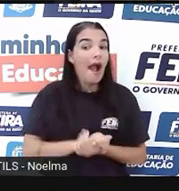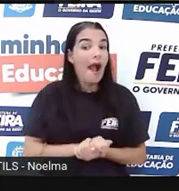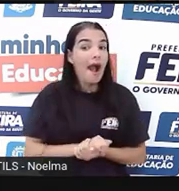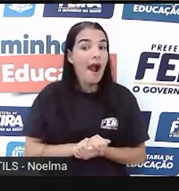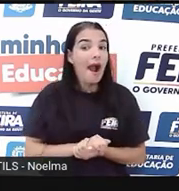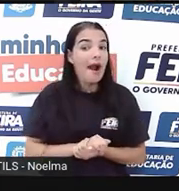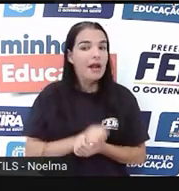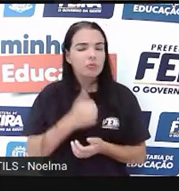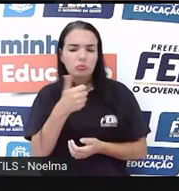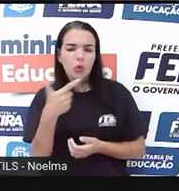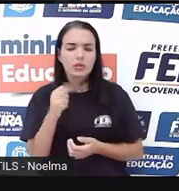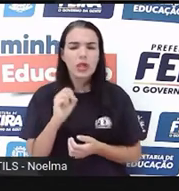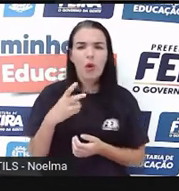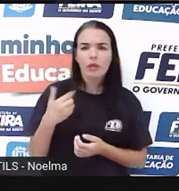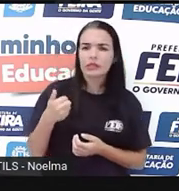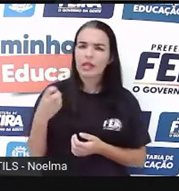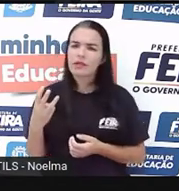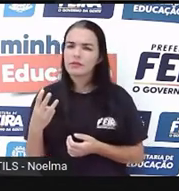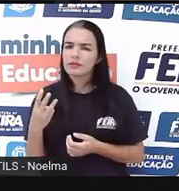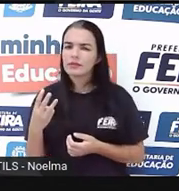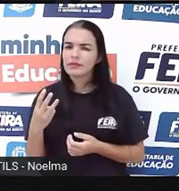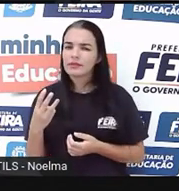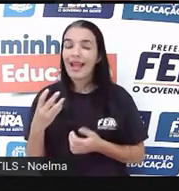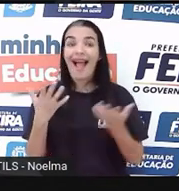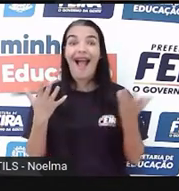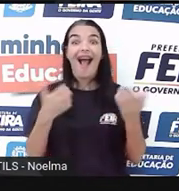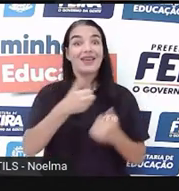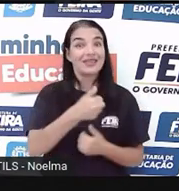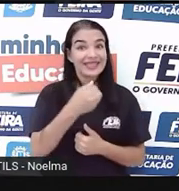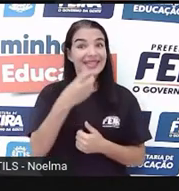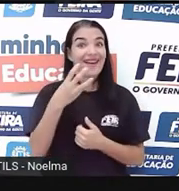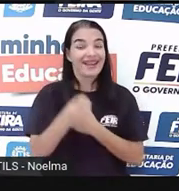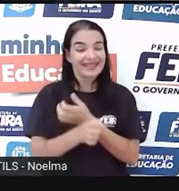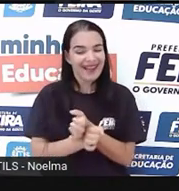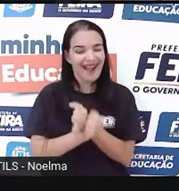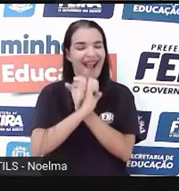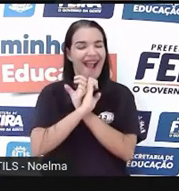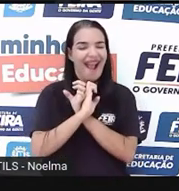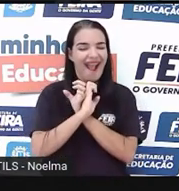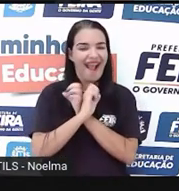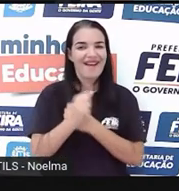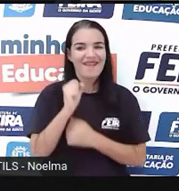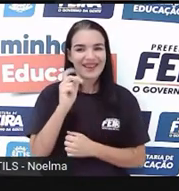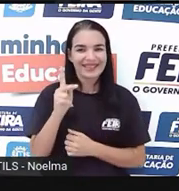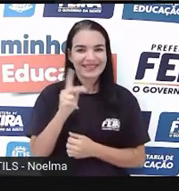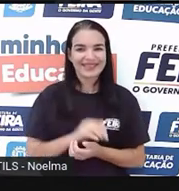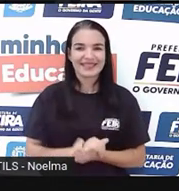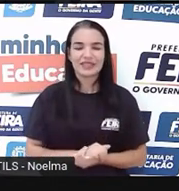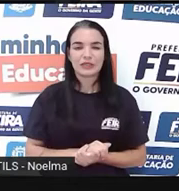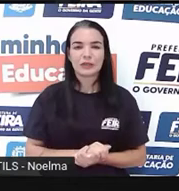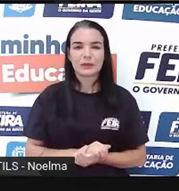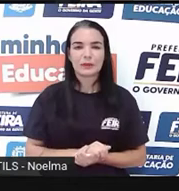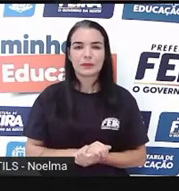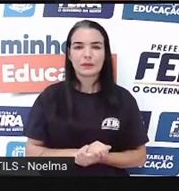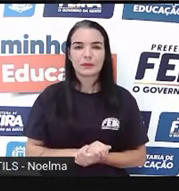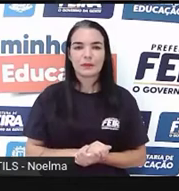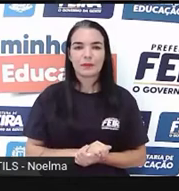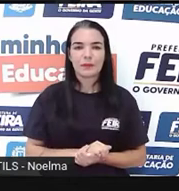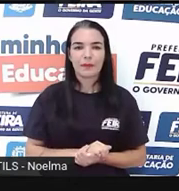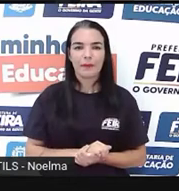12 or 13, students? Ok, mais um. Let's